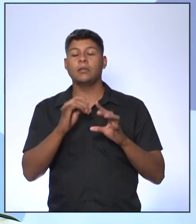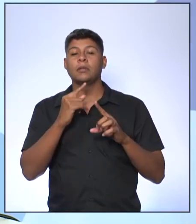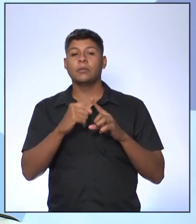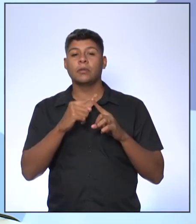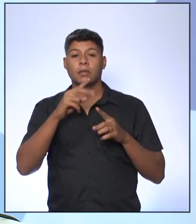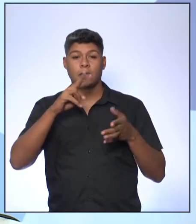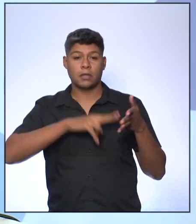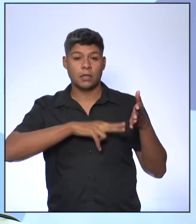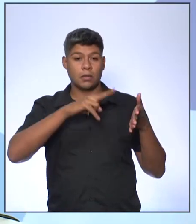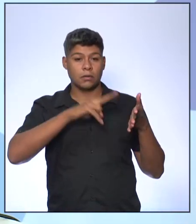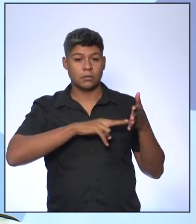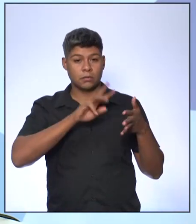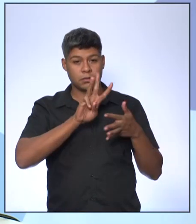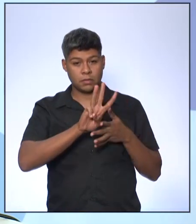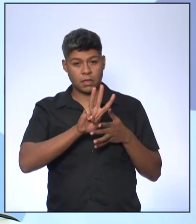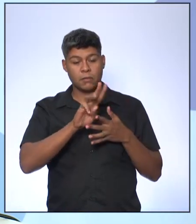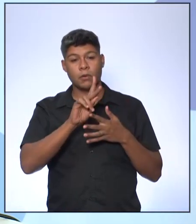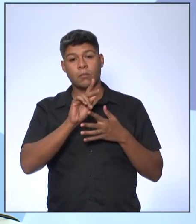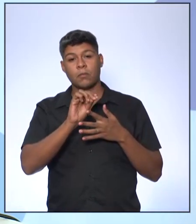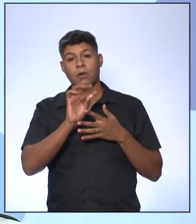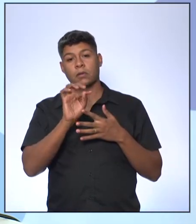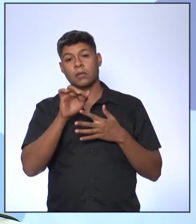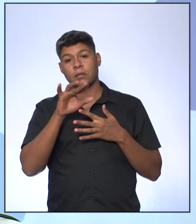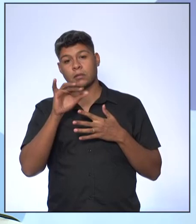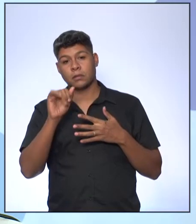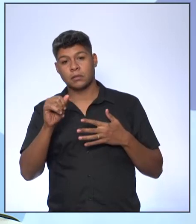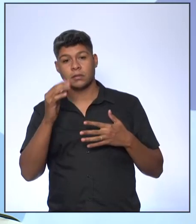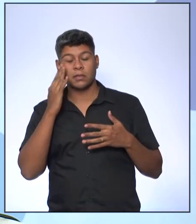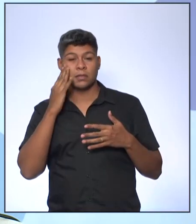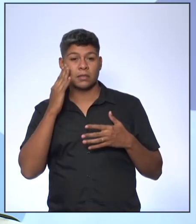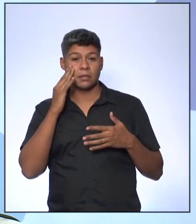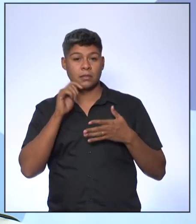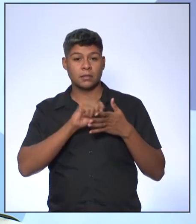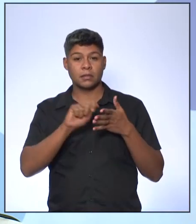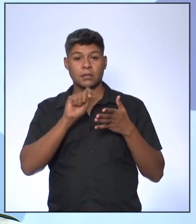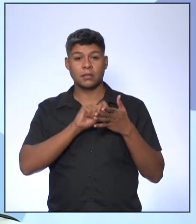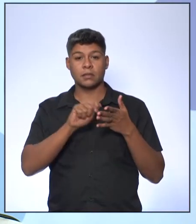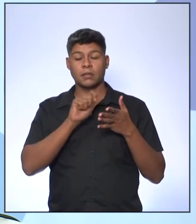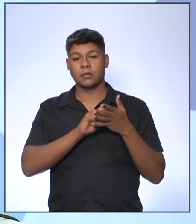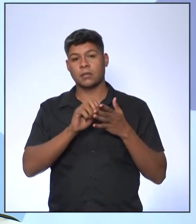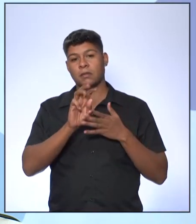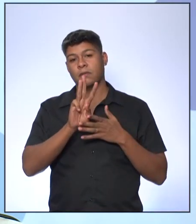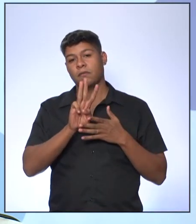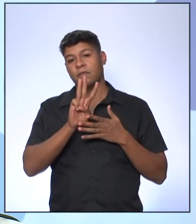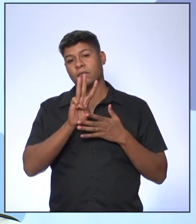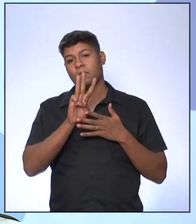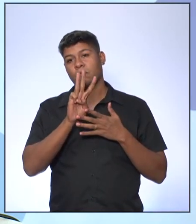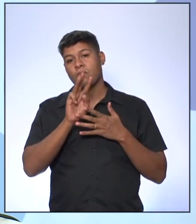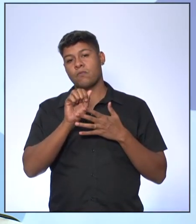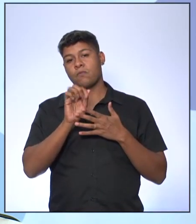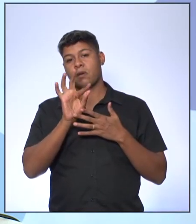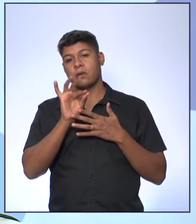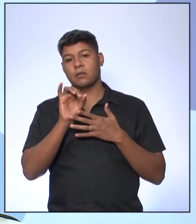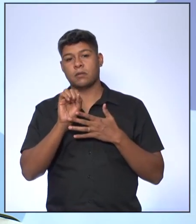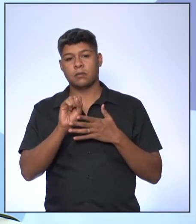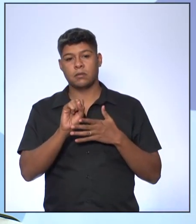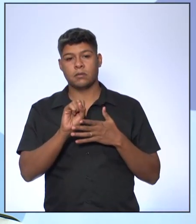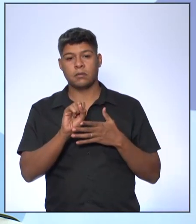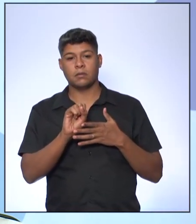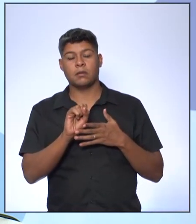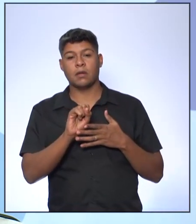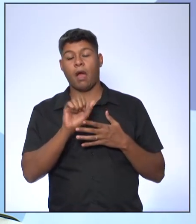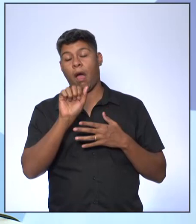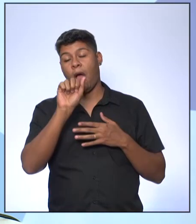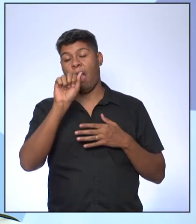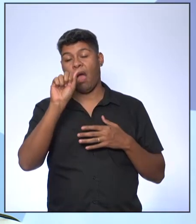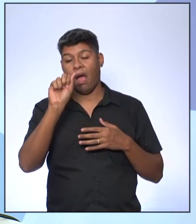você leu ali W potência, embora não está escrito watts. E olha só, olha, a alternativa é a do Satanás, né?